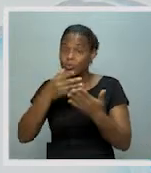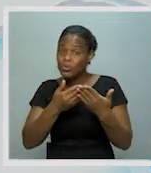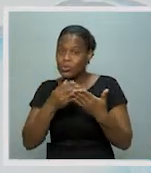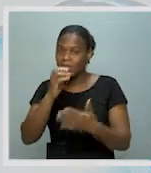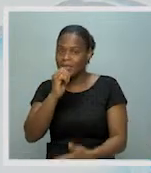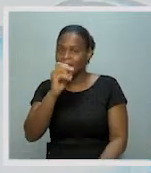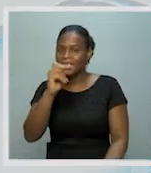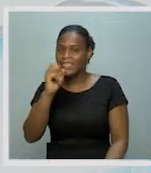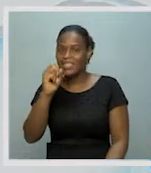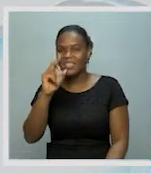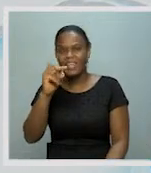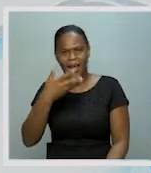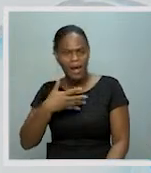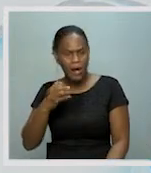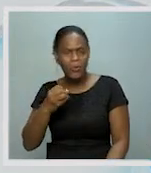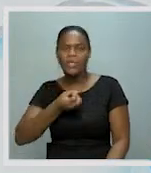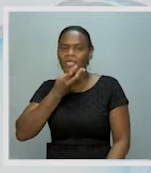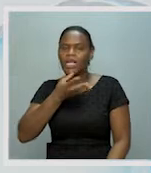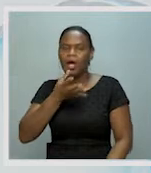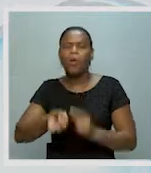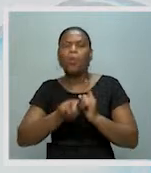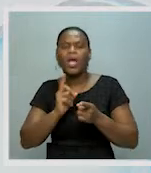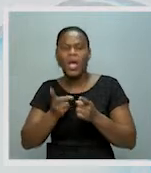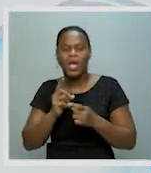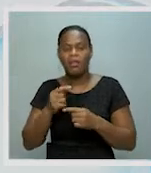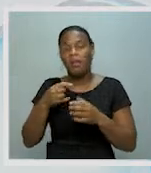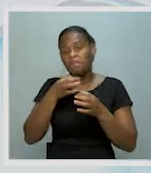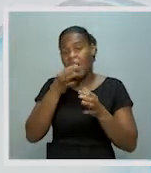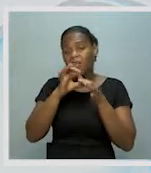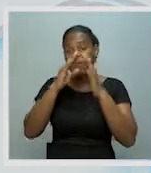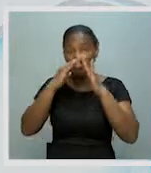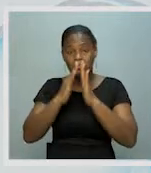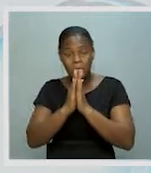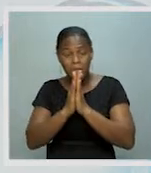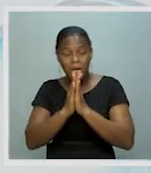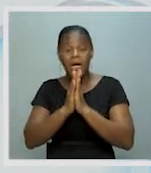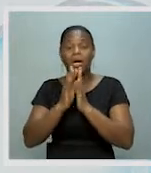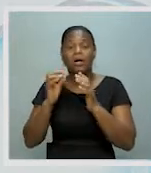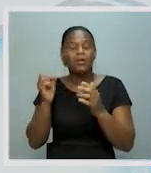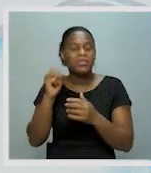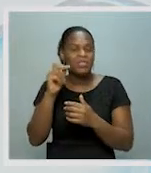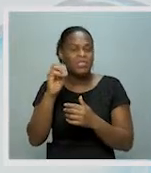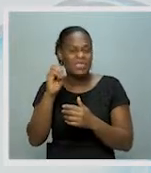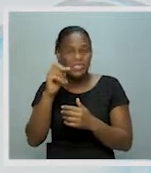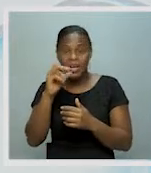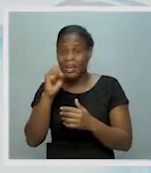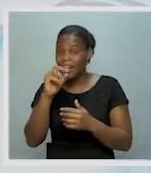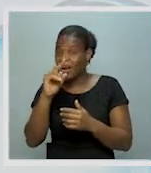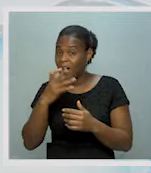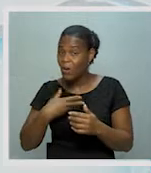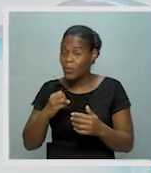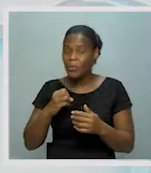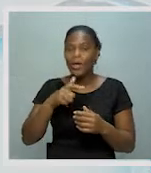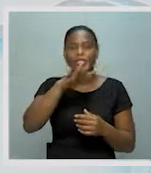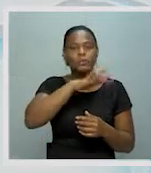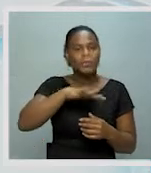o sagrado, definiram o sagrado, falaram do tempo sagrado, espaço sagrado, tempo